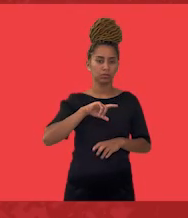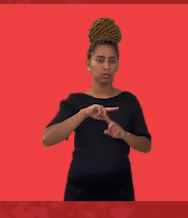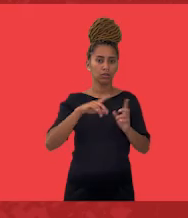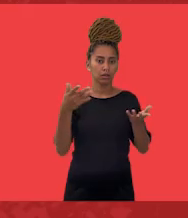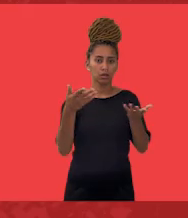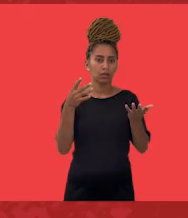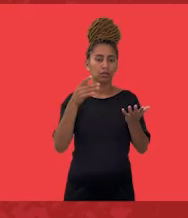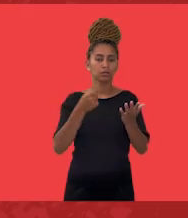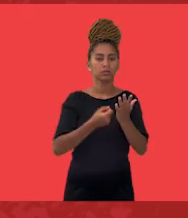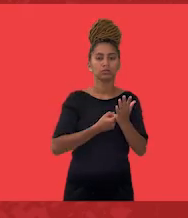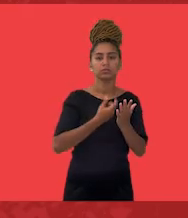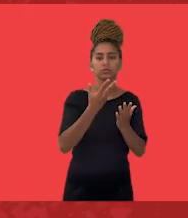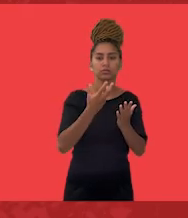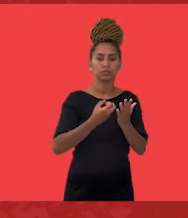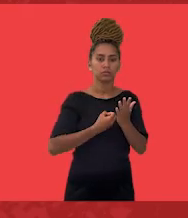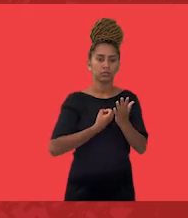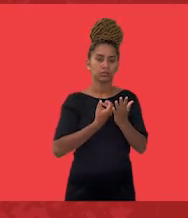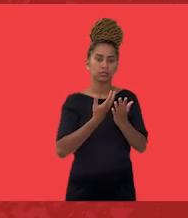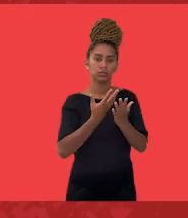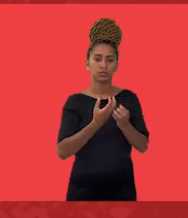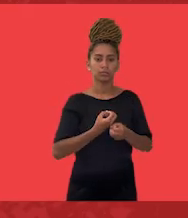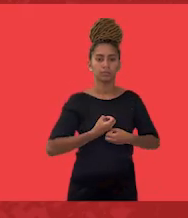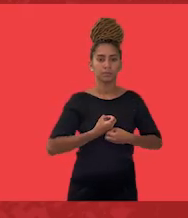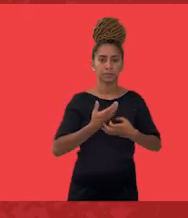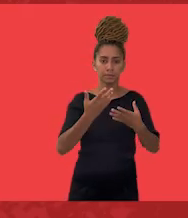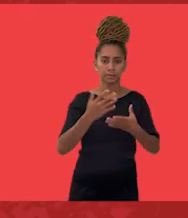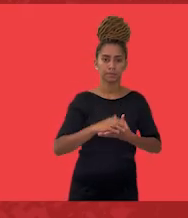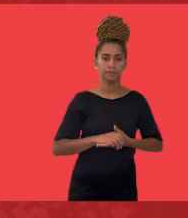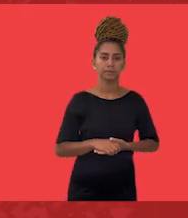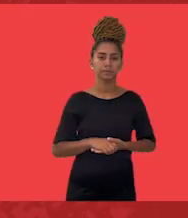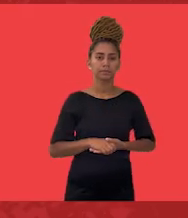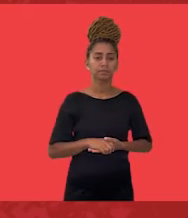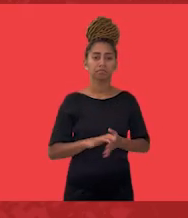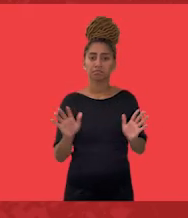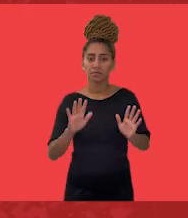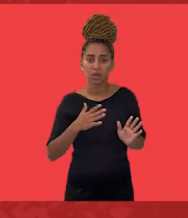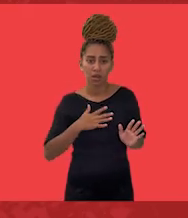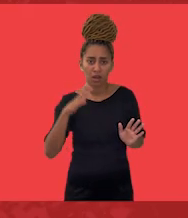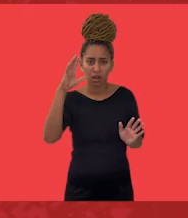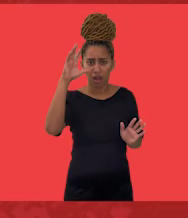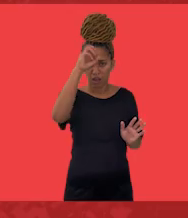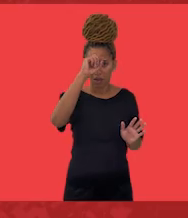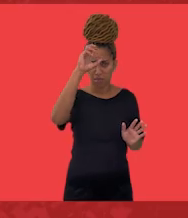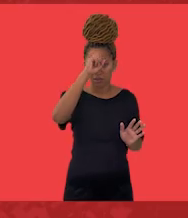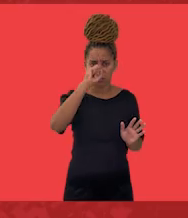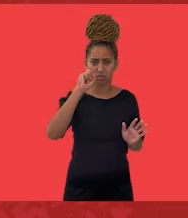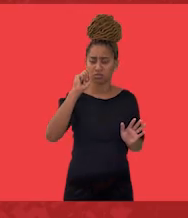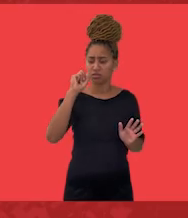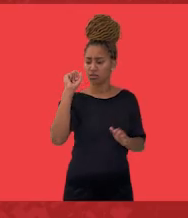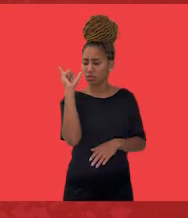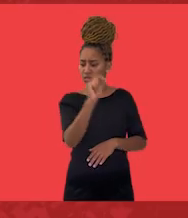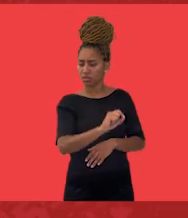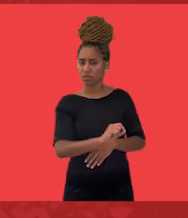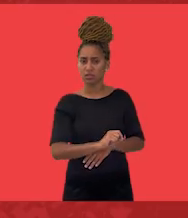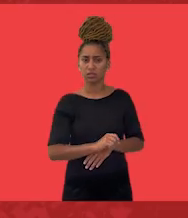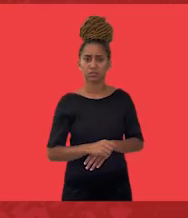admirava Gilberto, que ainda amava Clarice, apesar de noivar Soraya, que amava